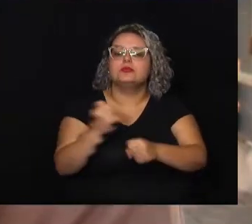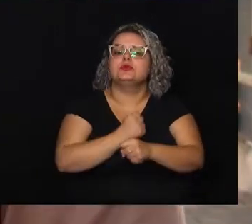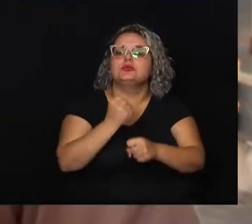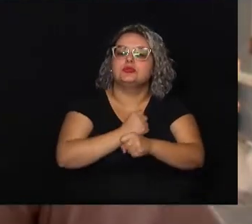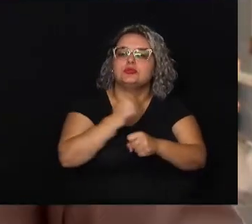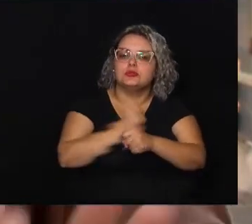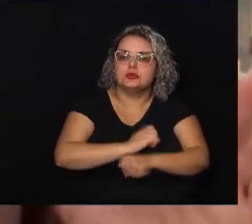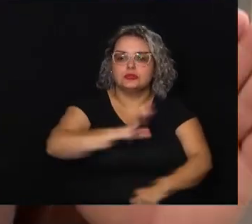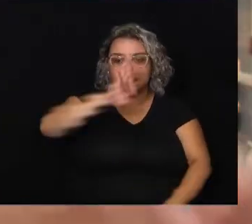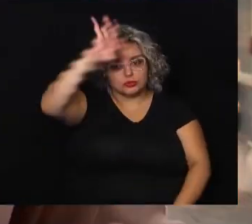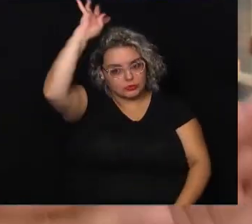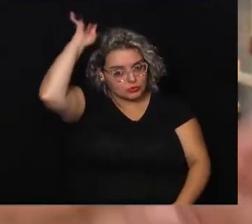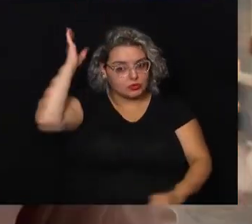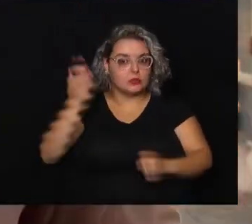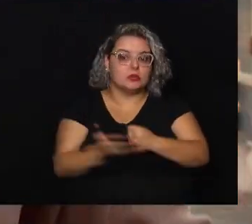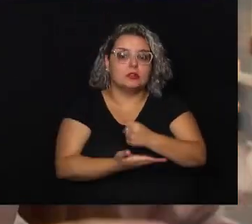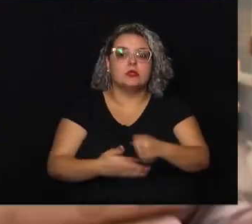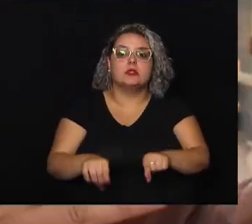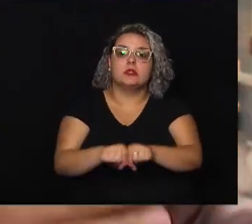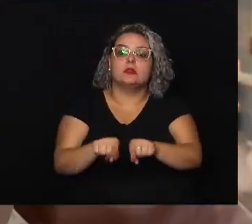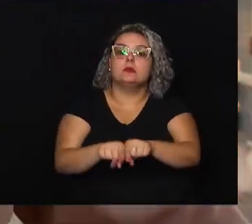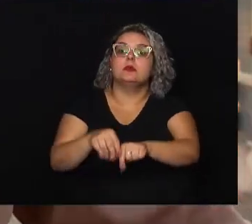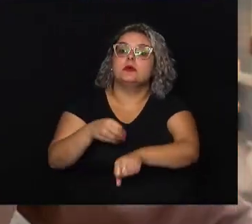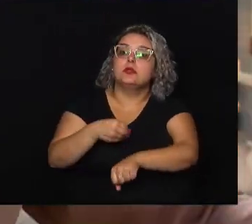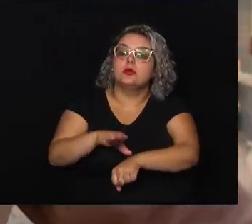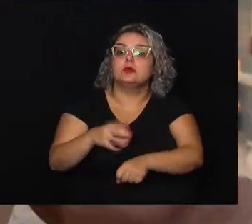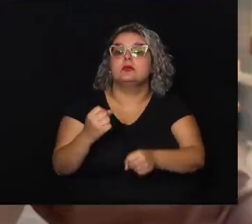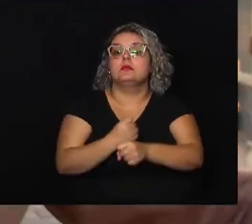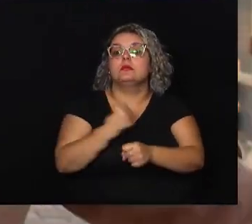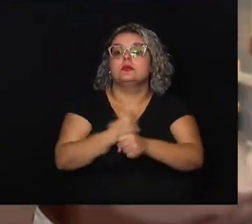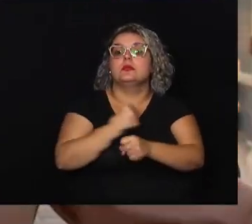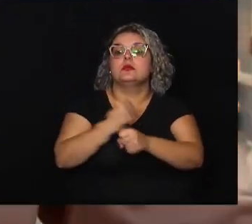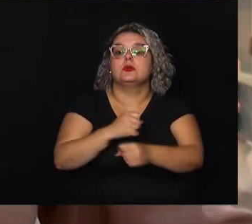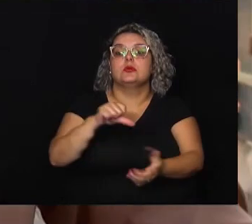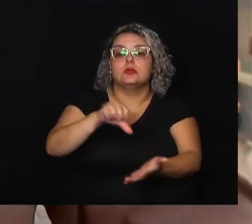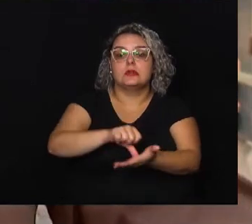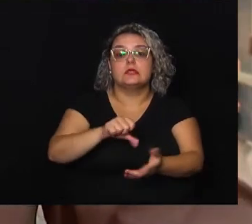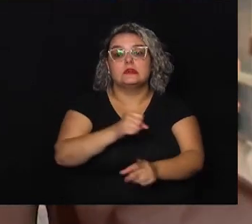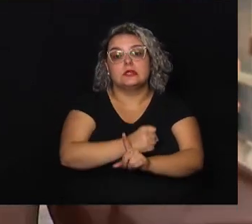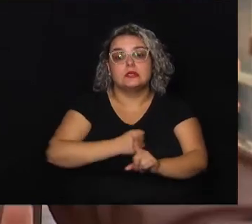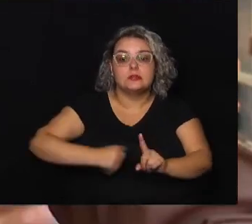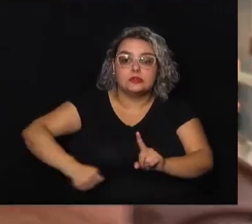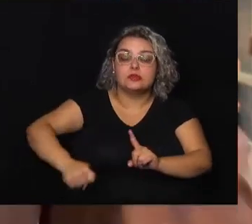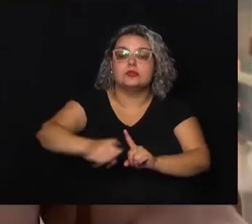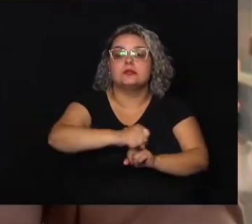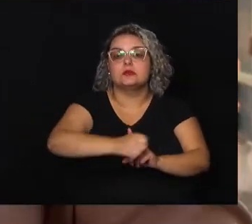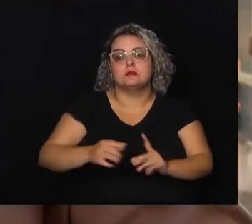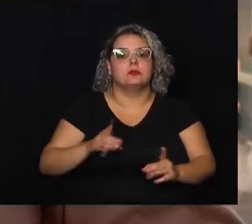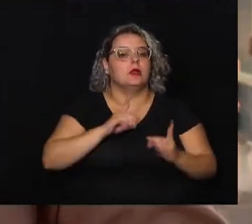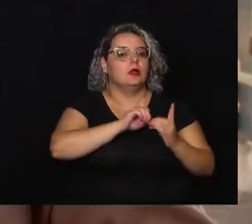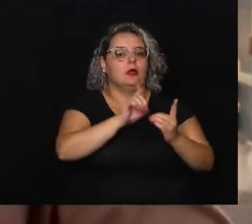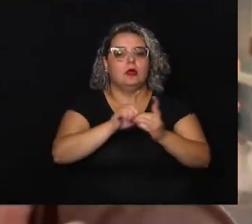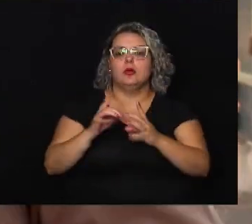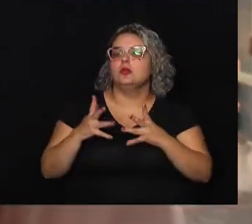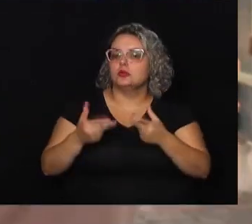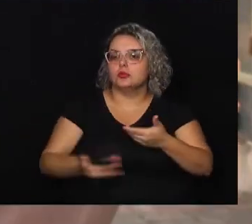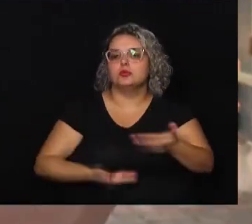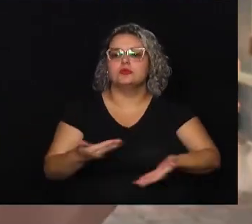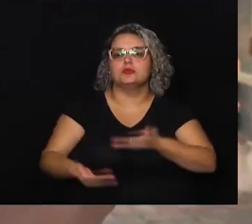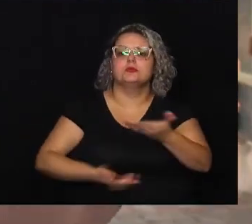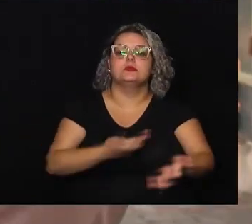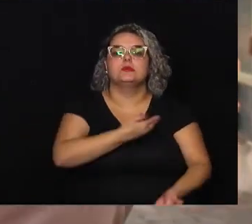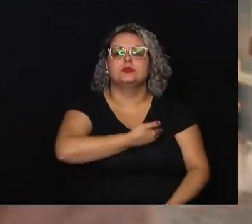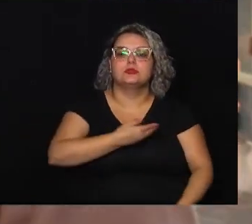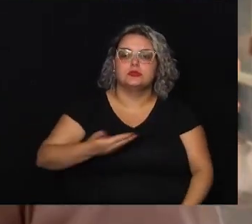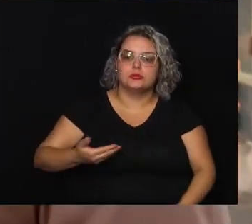base do Corpo de Bombeiro e também vamos fazer a indicação para a construção de uma sede social aqui para contemplar todos os serviços sociais